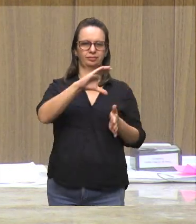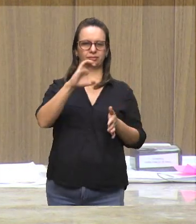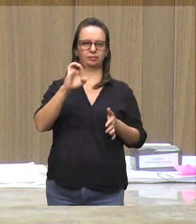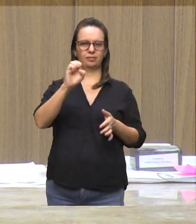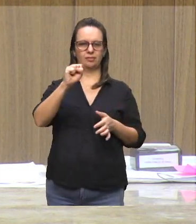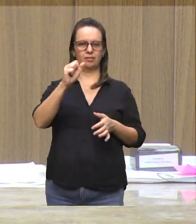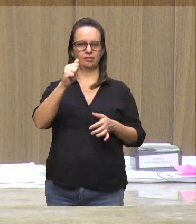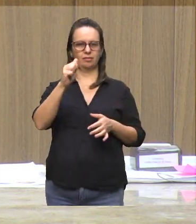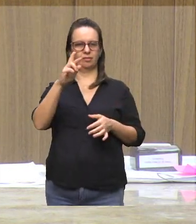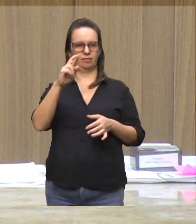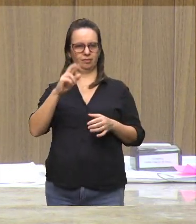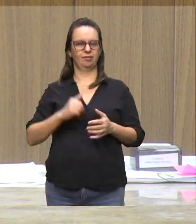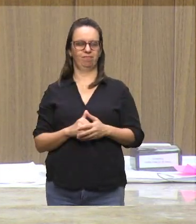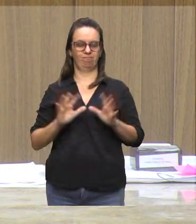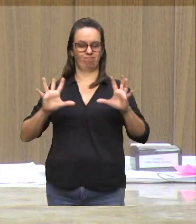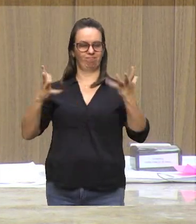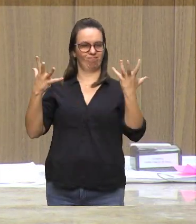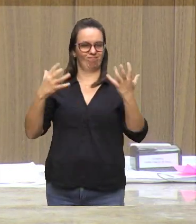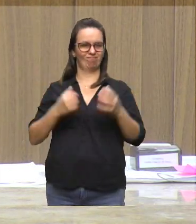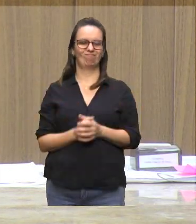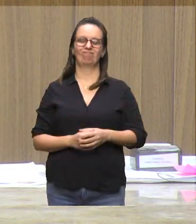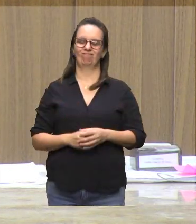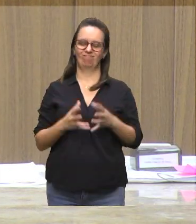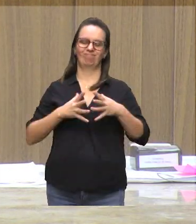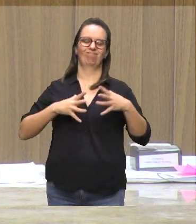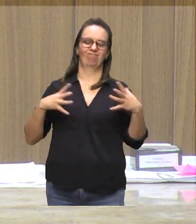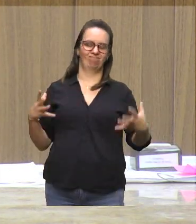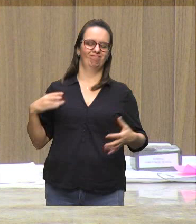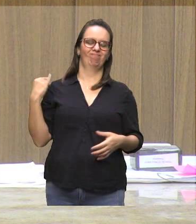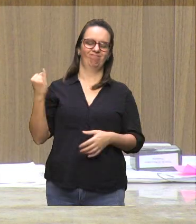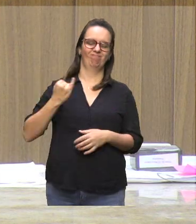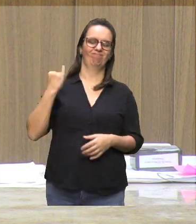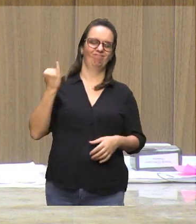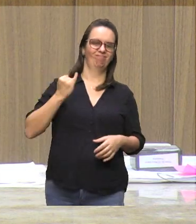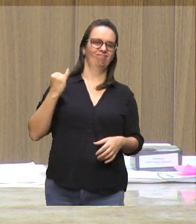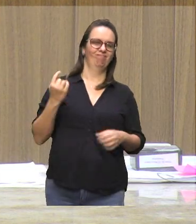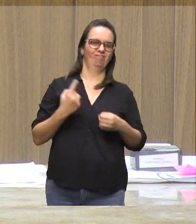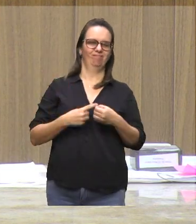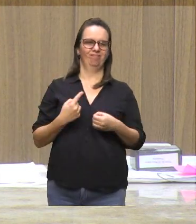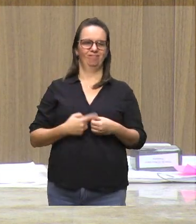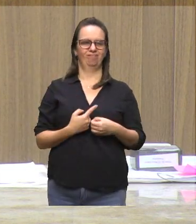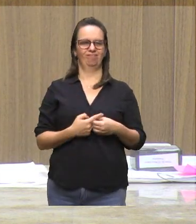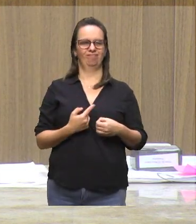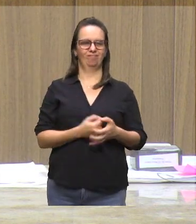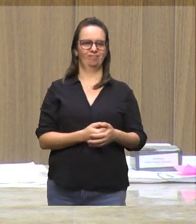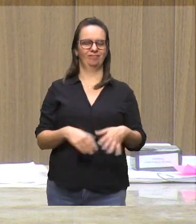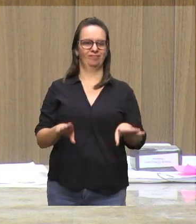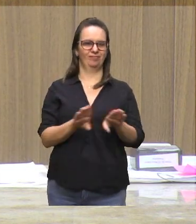solidário, de grande importância para a nossa cidade. Também eu queria